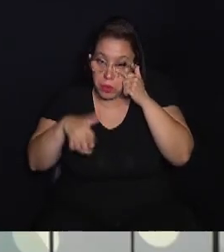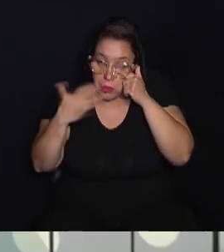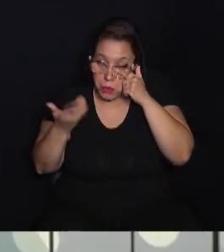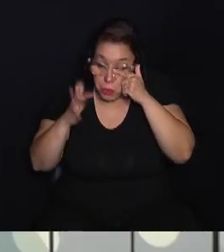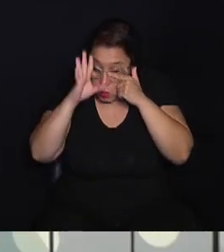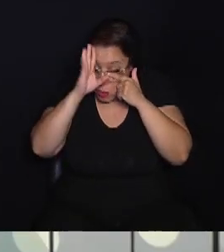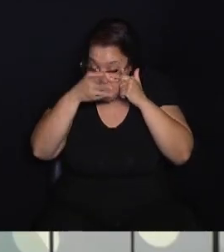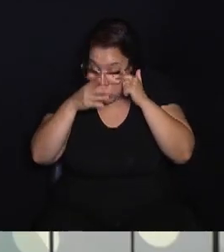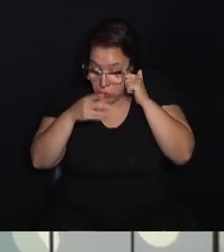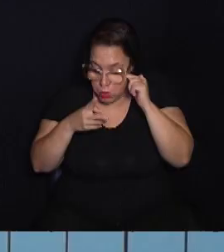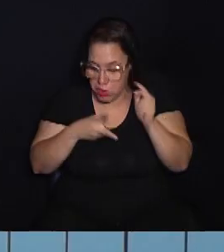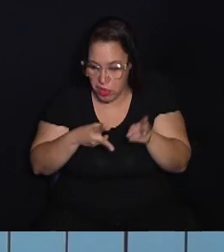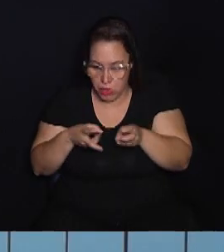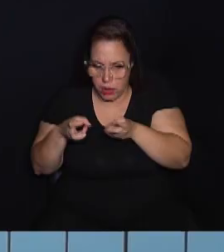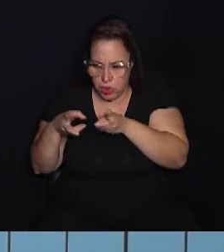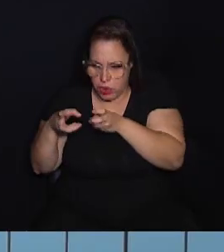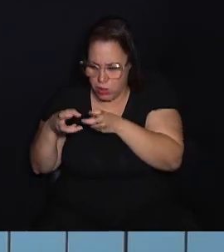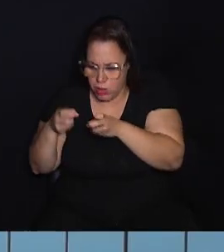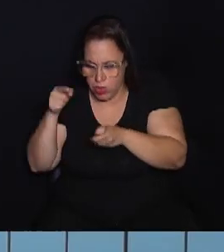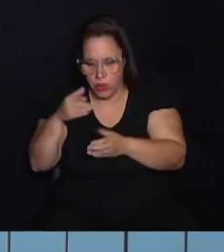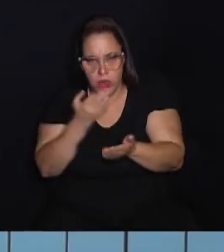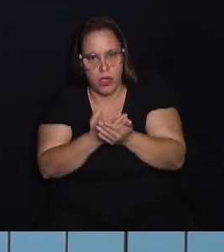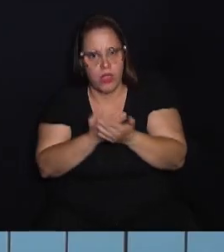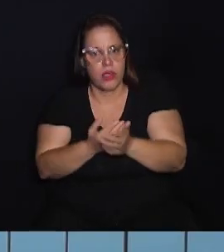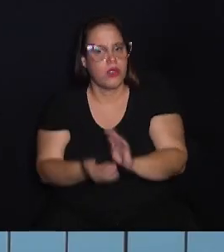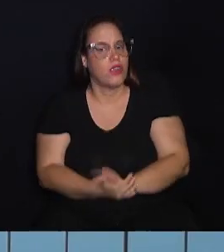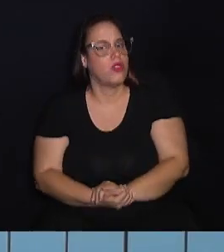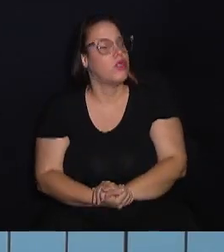principal observação a partir desse estudo?